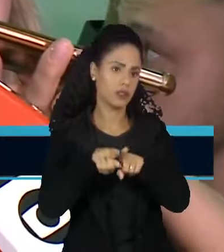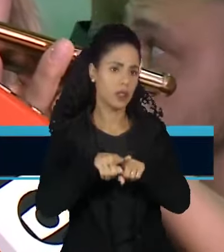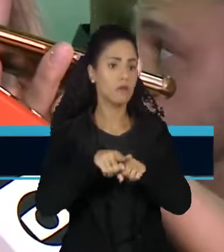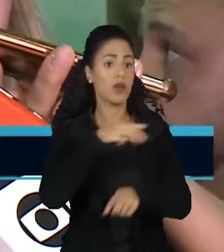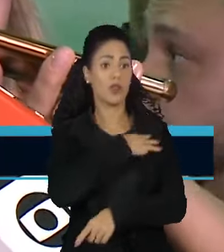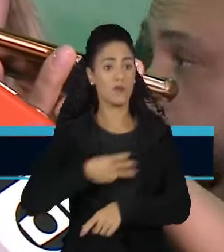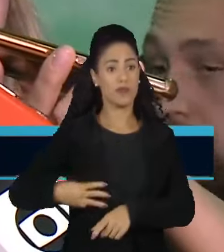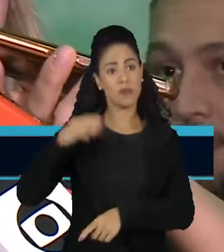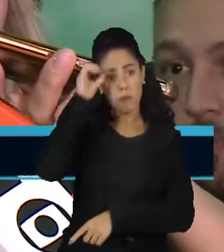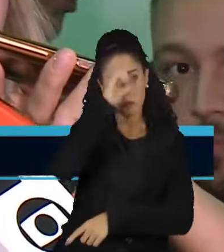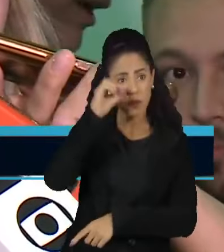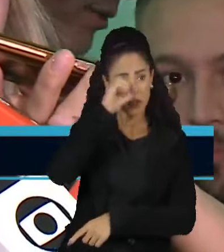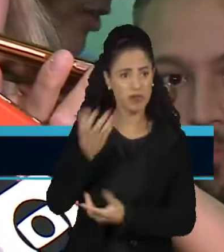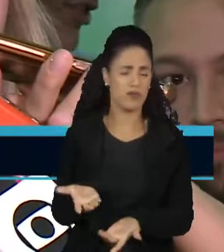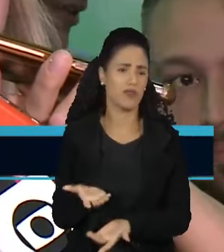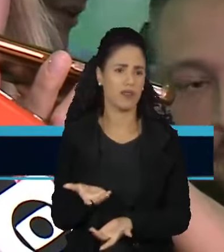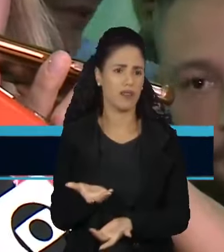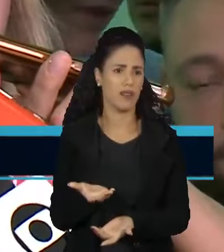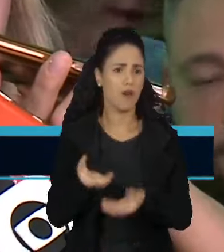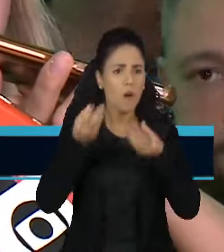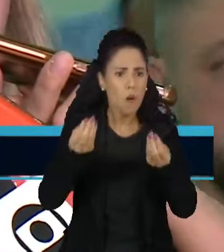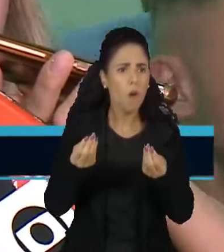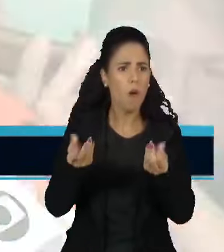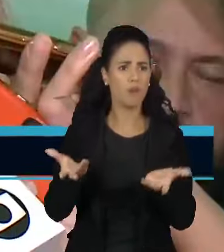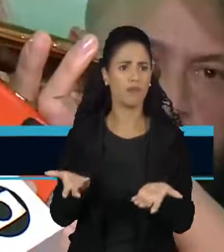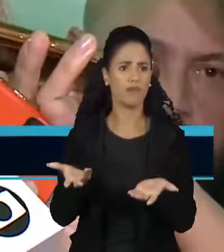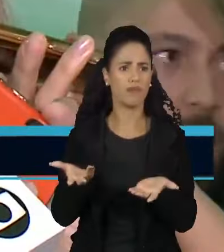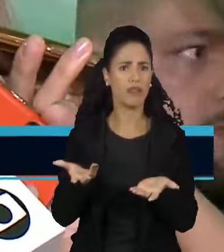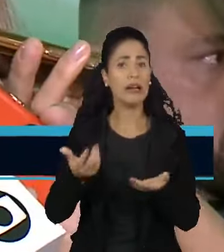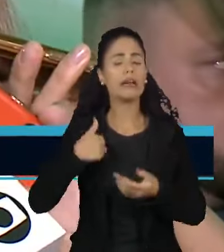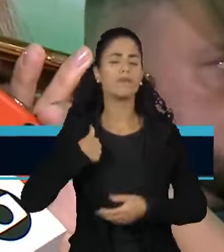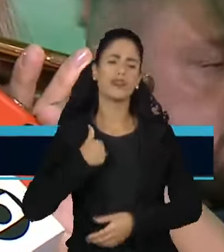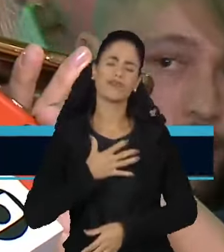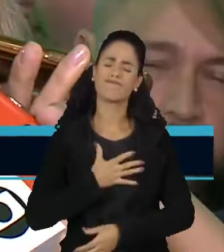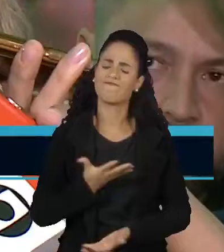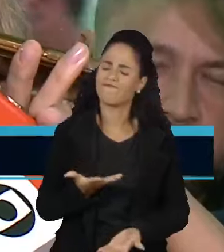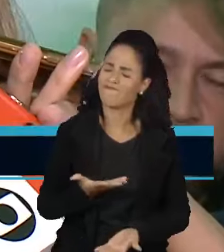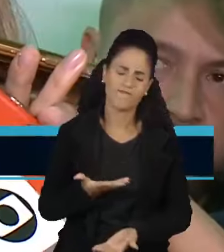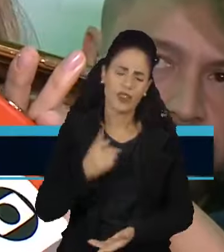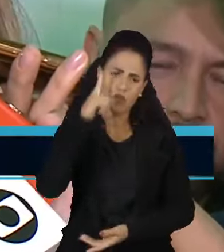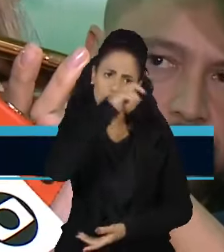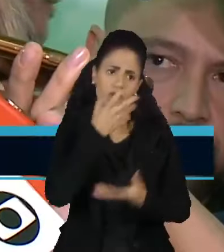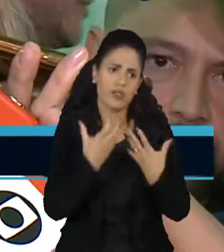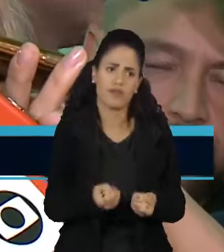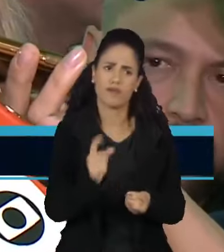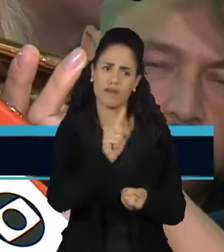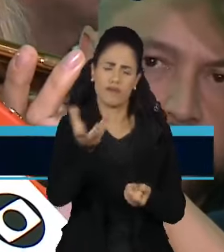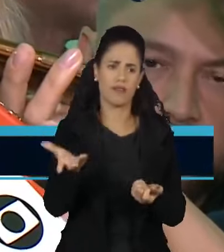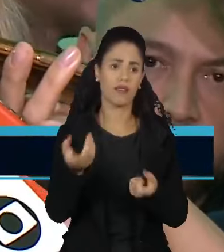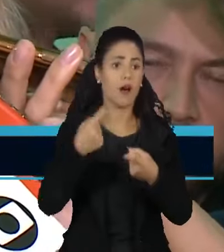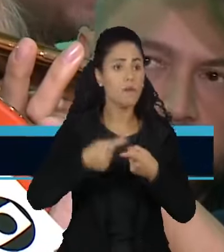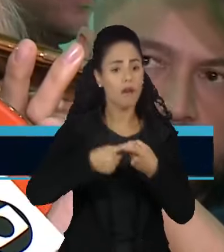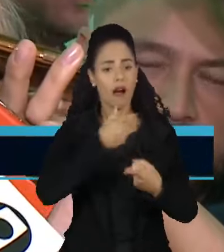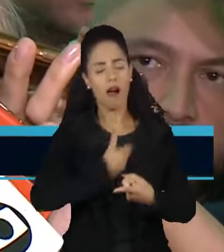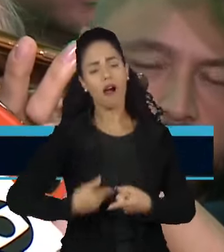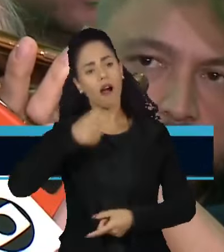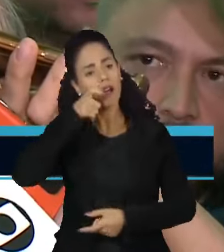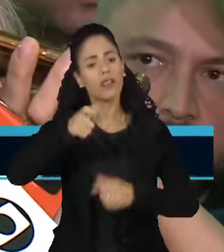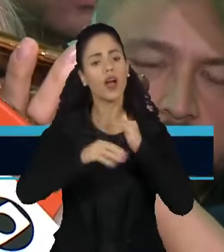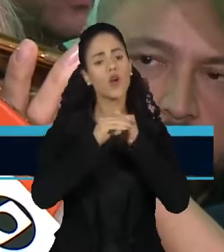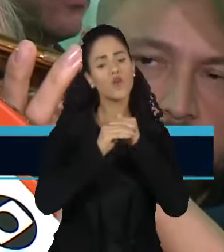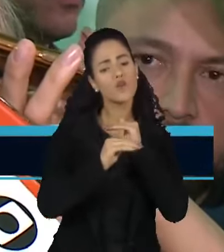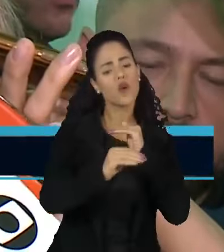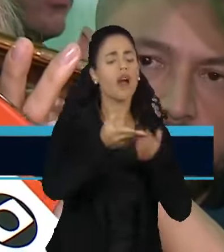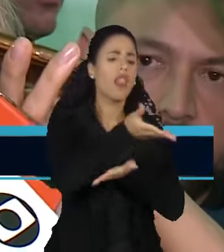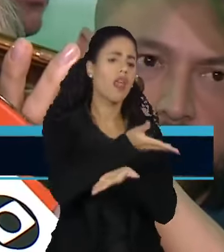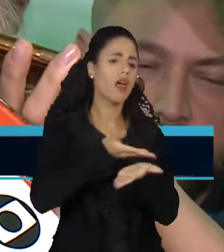ministro Padilha, que é um desafeto, além de pessoal incompetente. É lamentável que integrantes do governo, interessados na